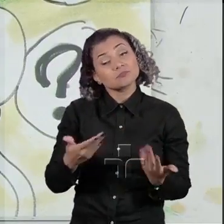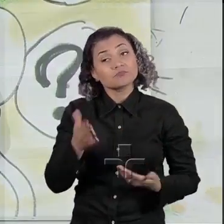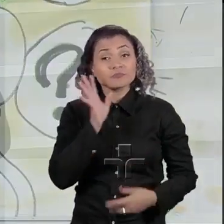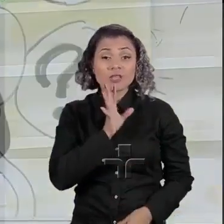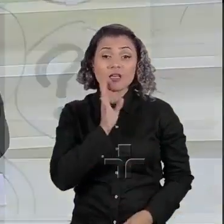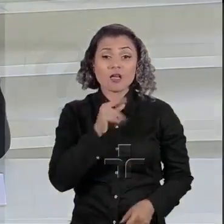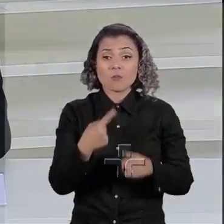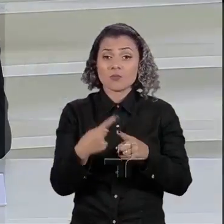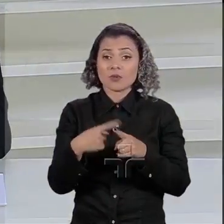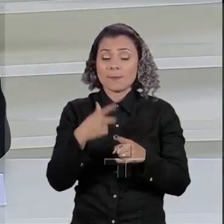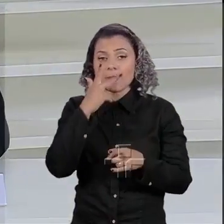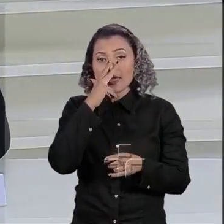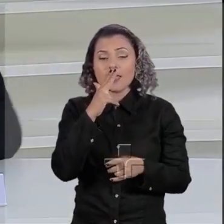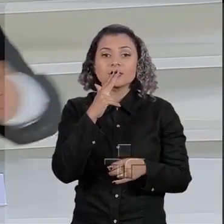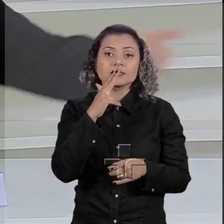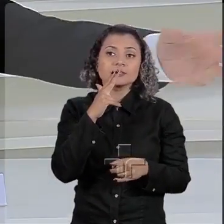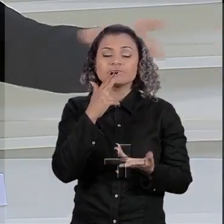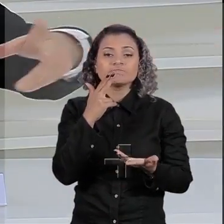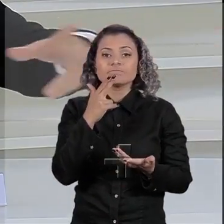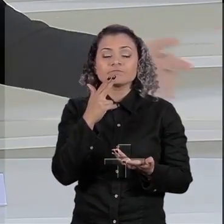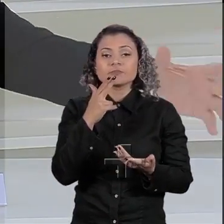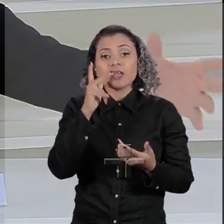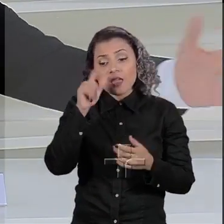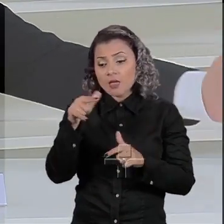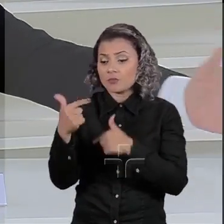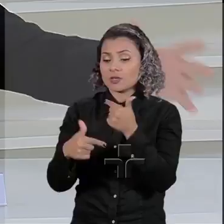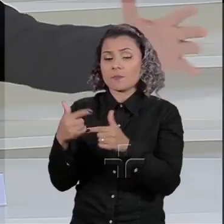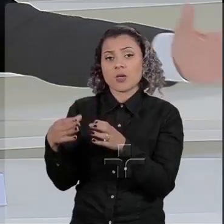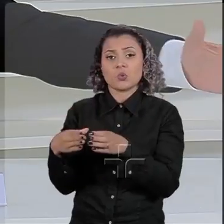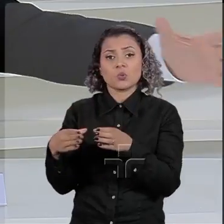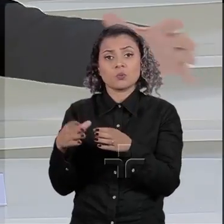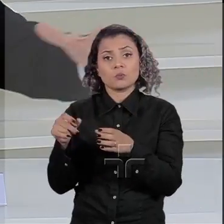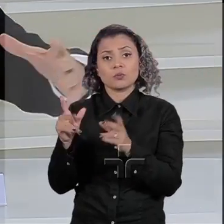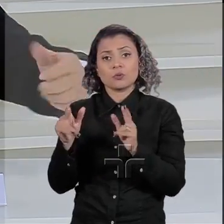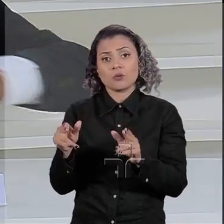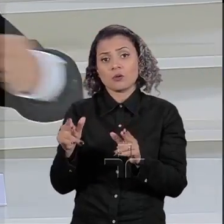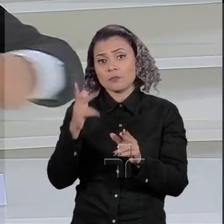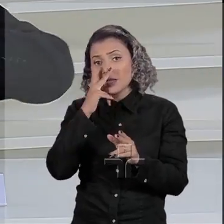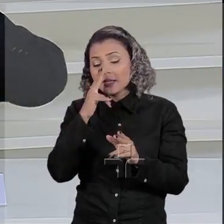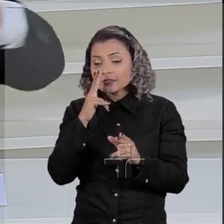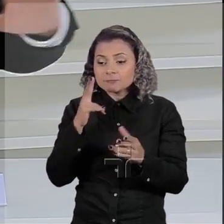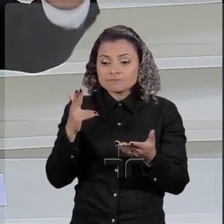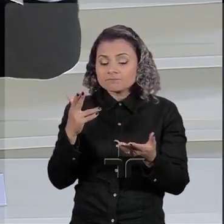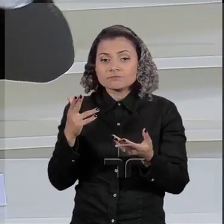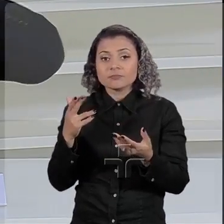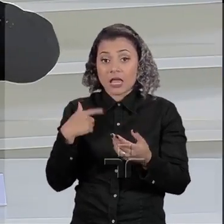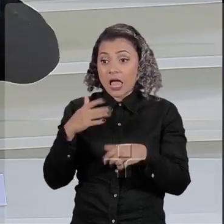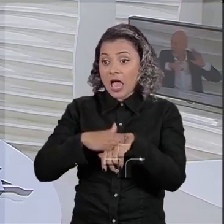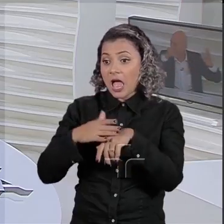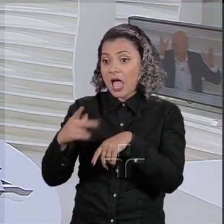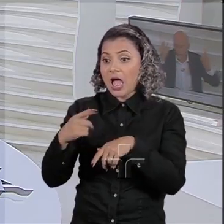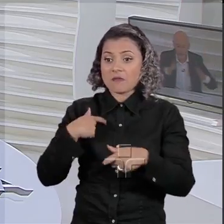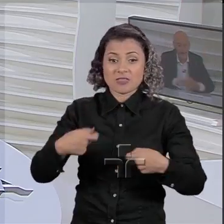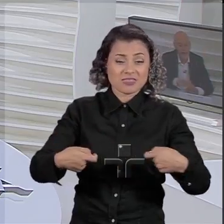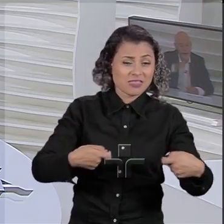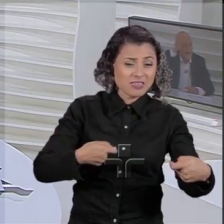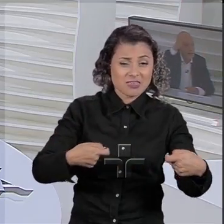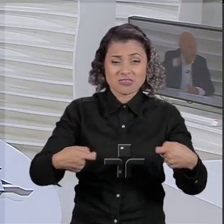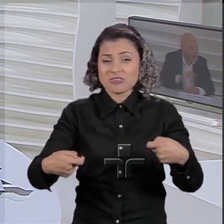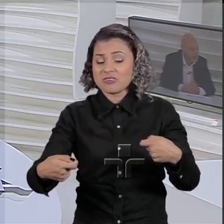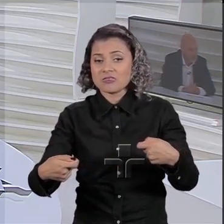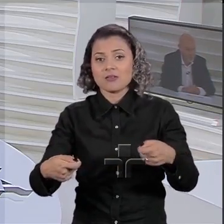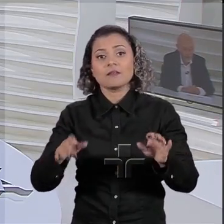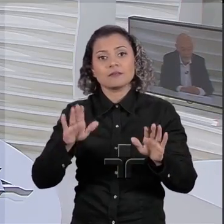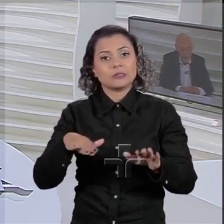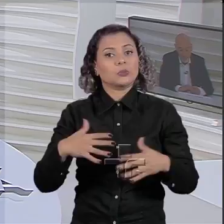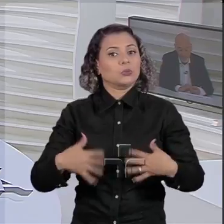ele retrata um pouco o que foi o trabalho do grupo, que era uma mesa assim, não tão grande como essa, uma mesa menor, mas a gente lá, isso aí é quebra-paus ótimos, de